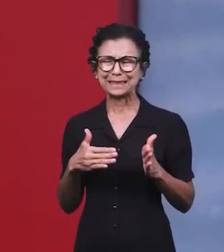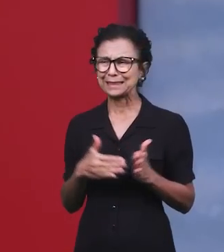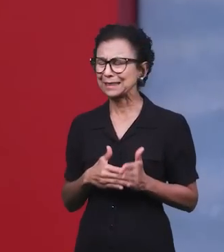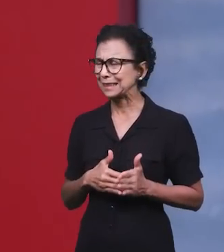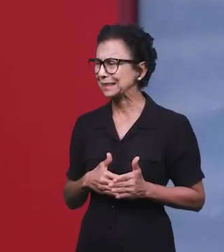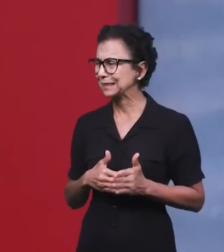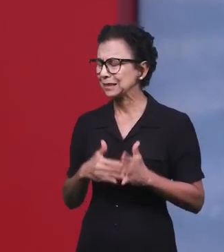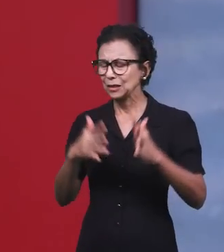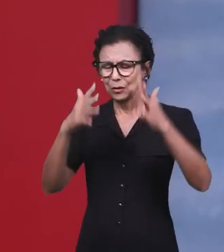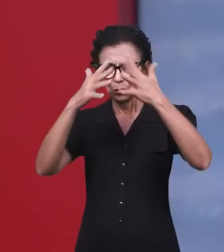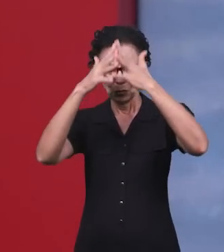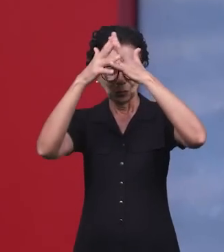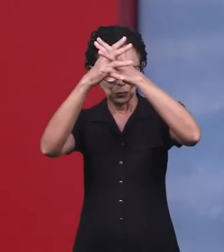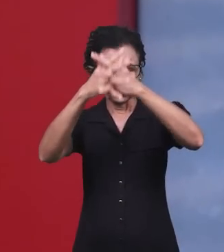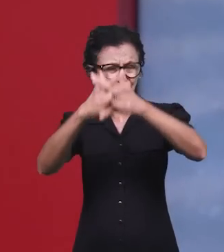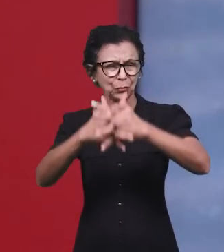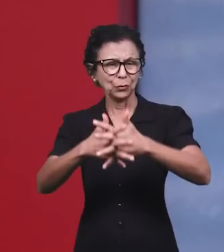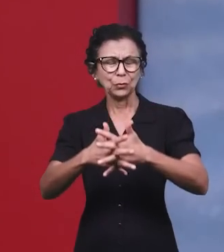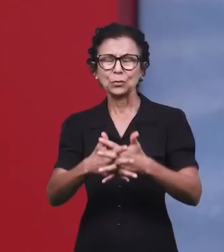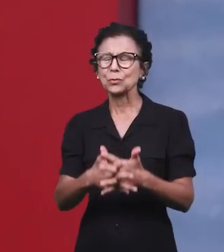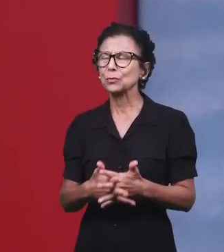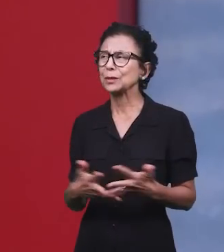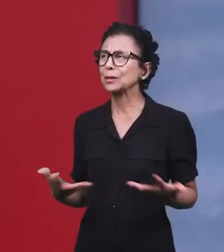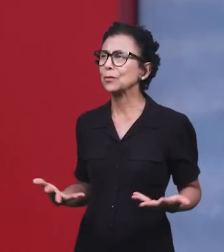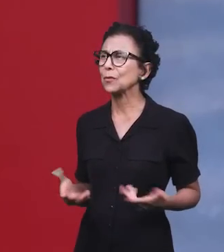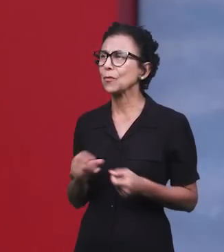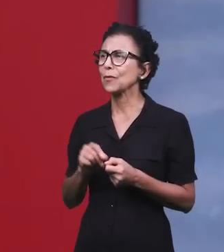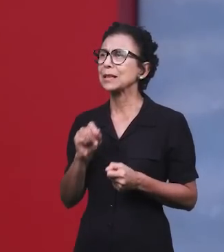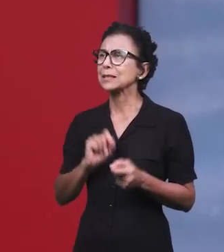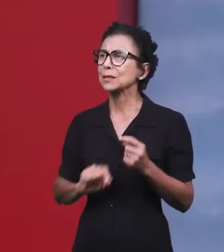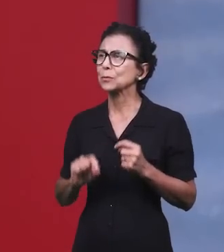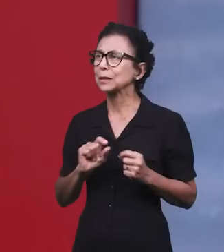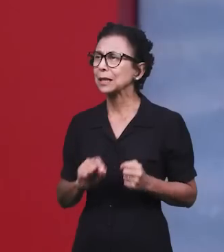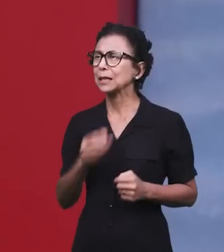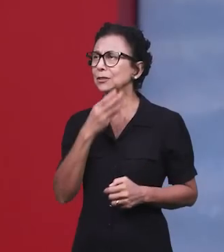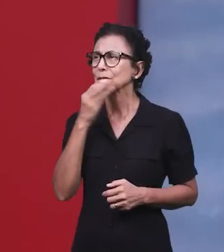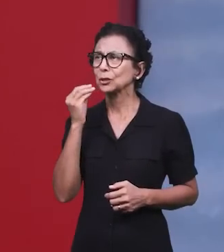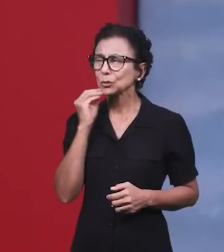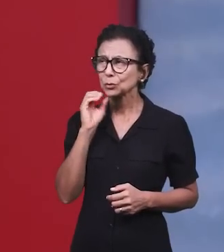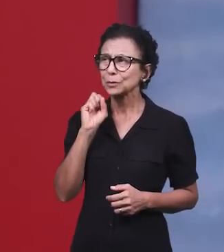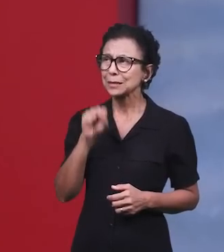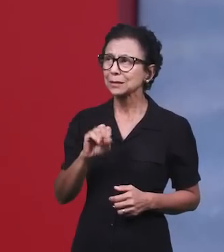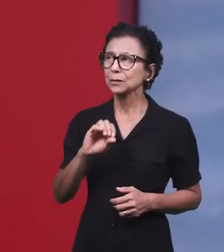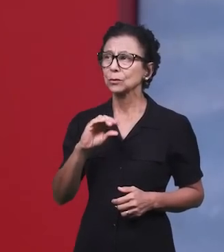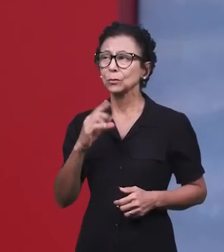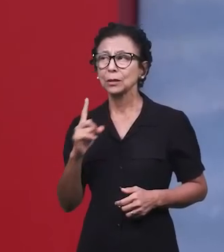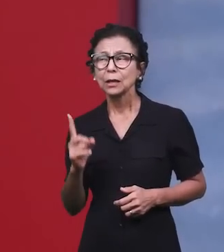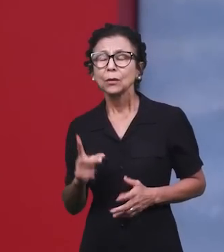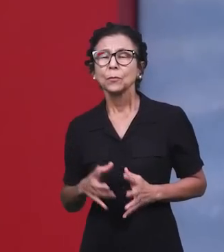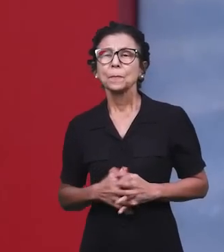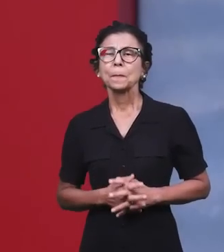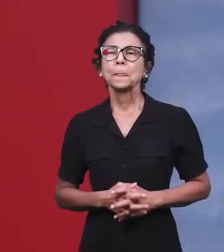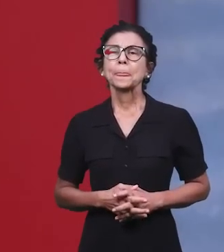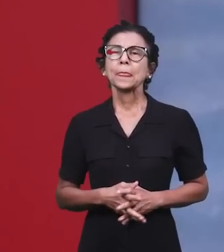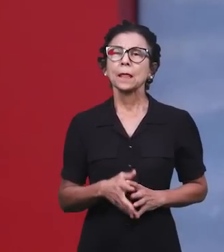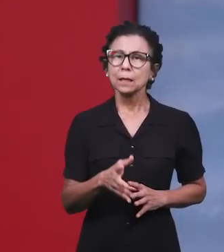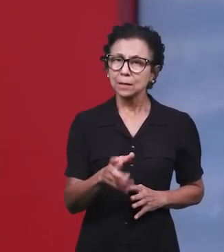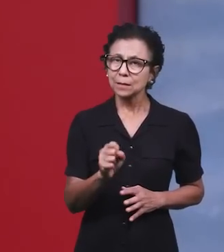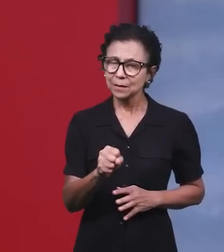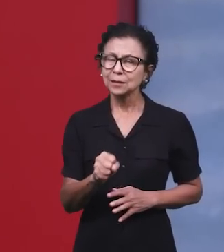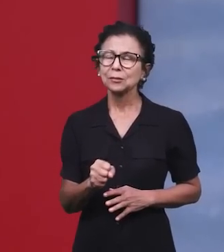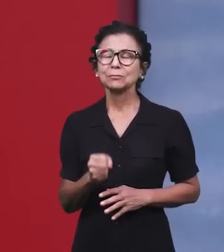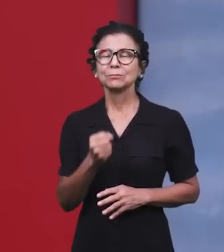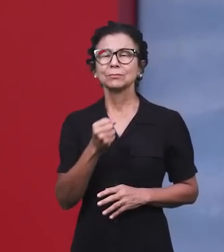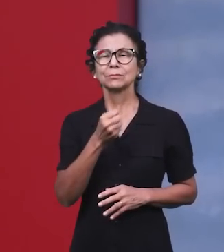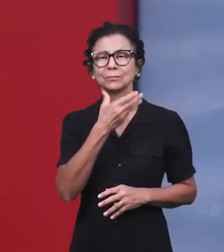pouco confuso. Eu devo fazer, eu não devo. Faz um período de consagração. Que é muito interessante, naquele período de